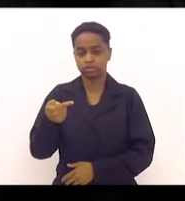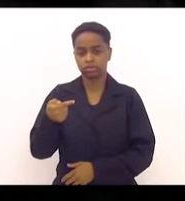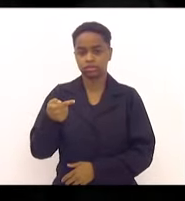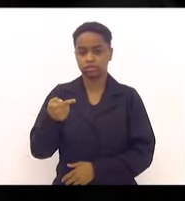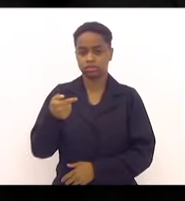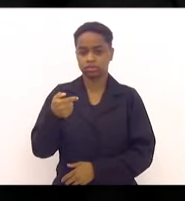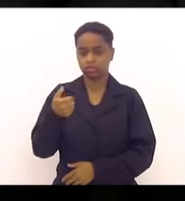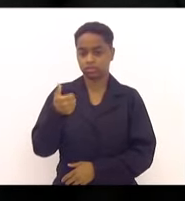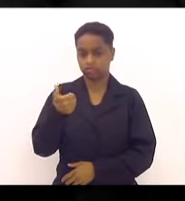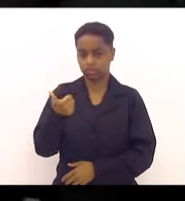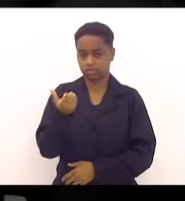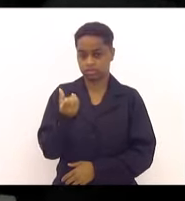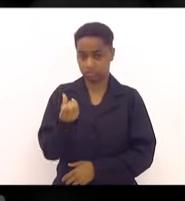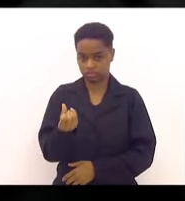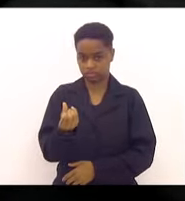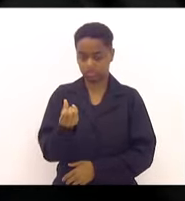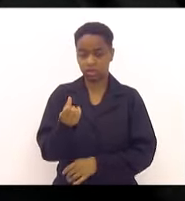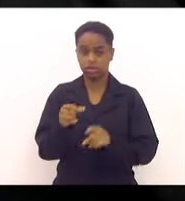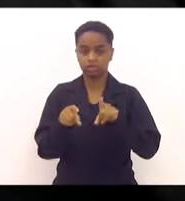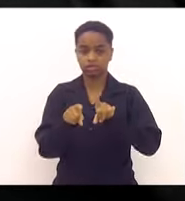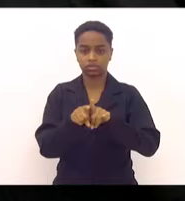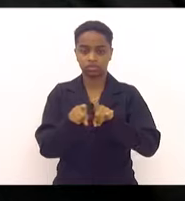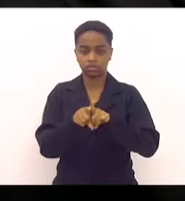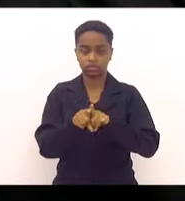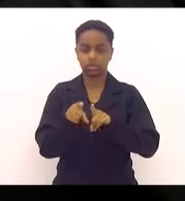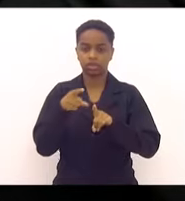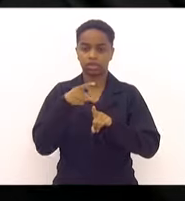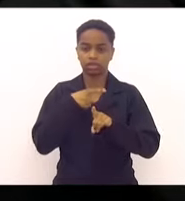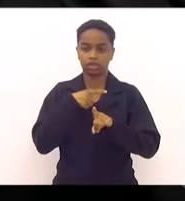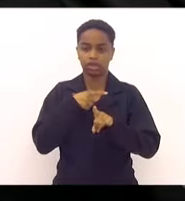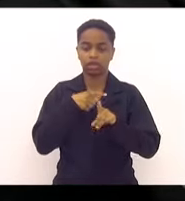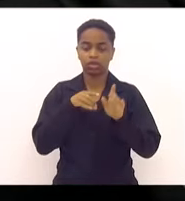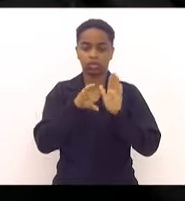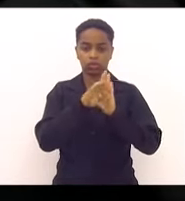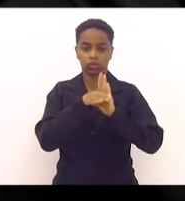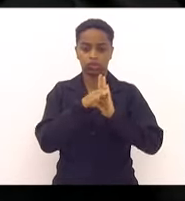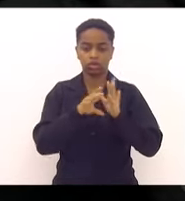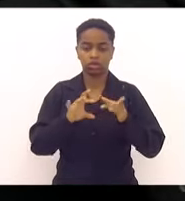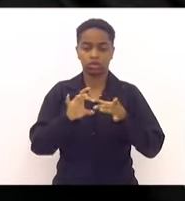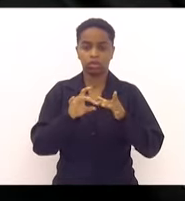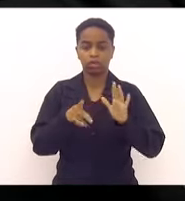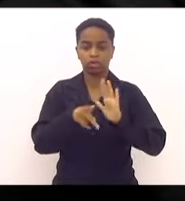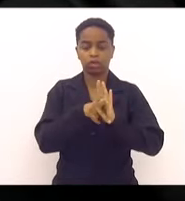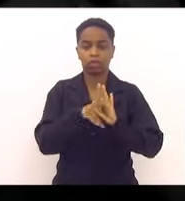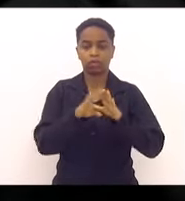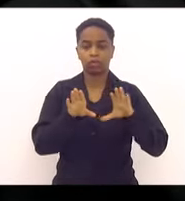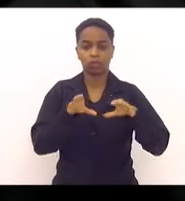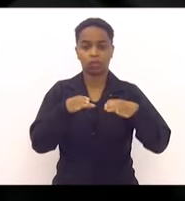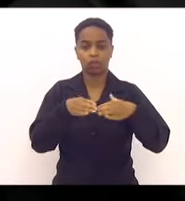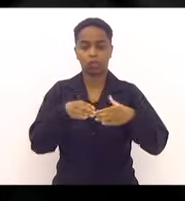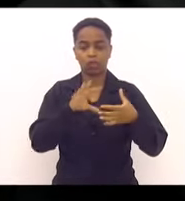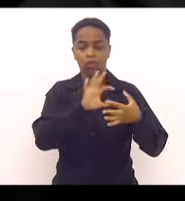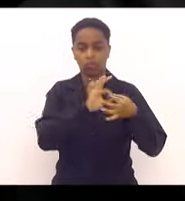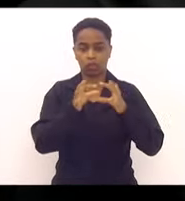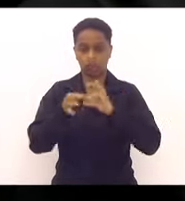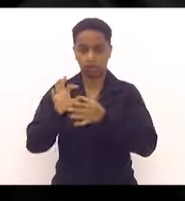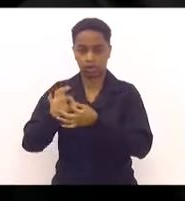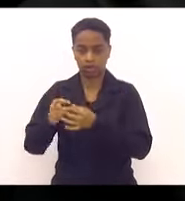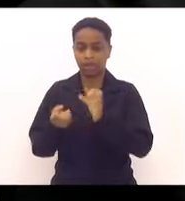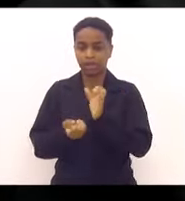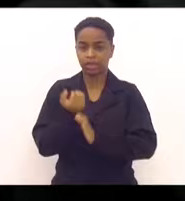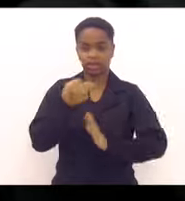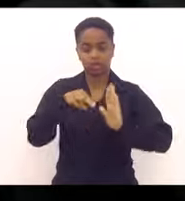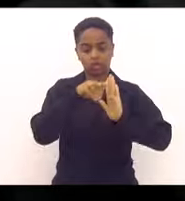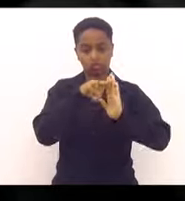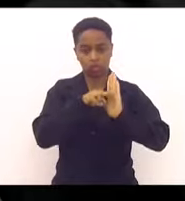7.716. Tem também uma definição do Comitê Olímpico, do COI, que normatiza